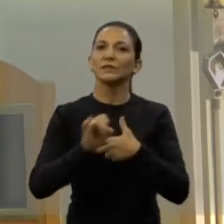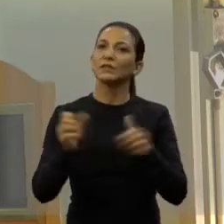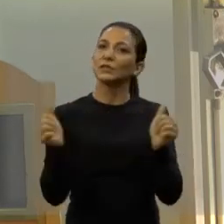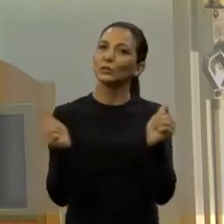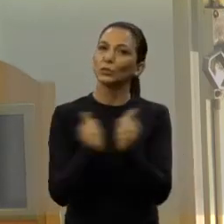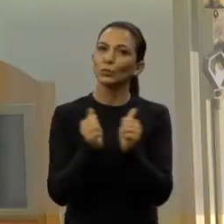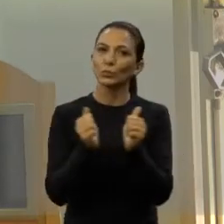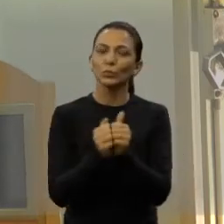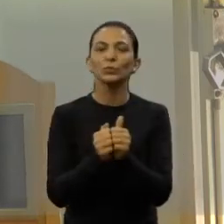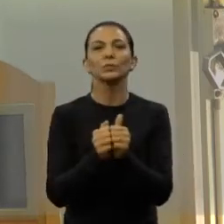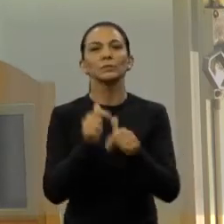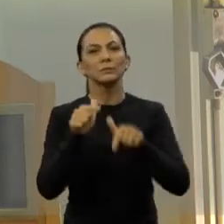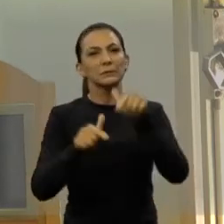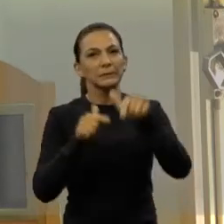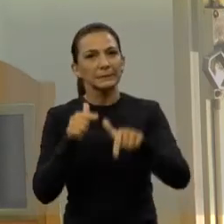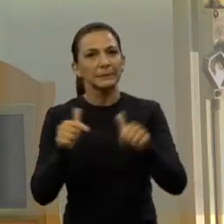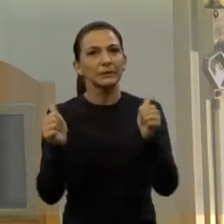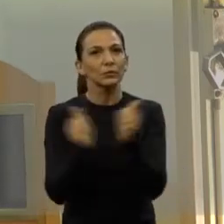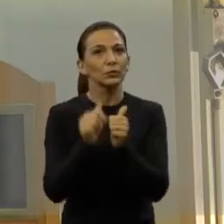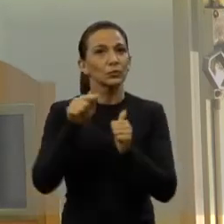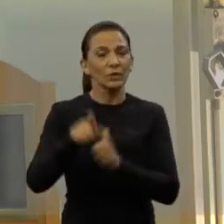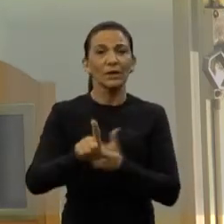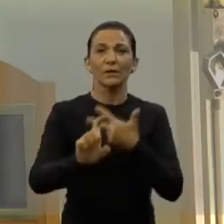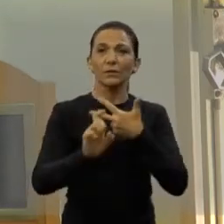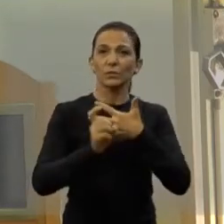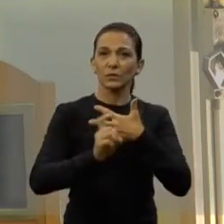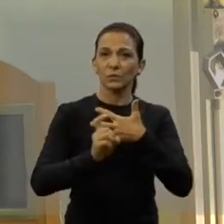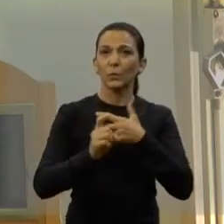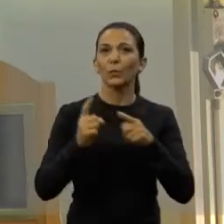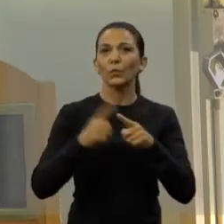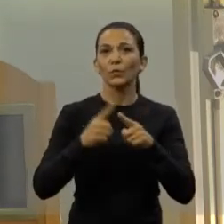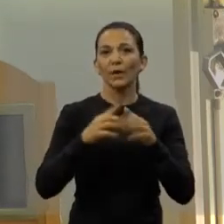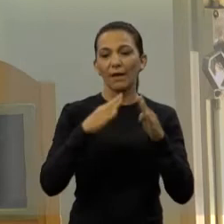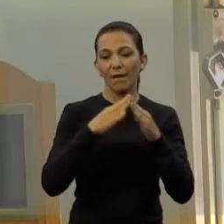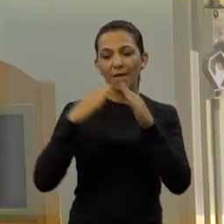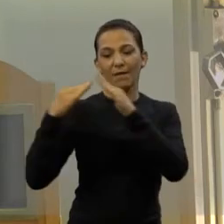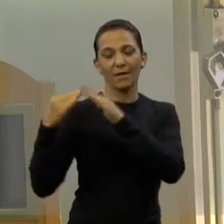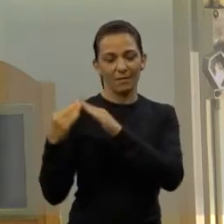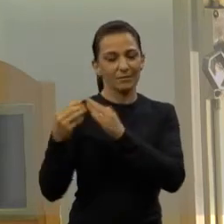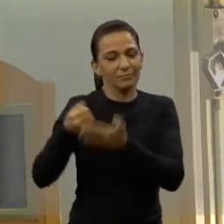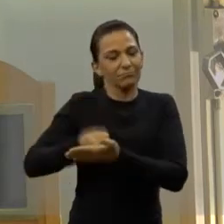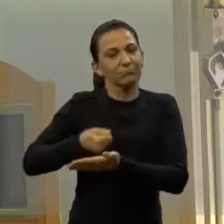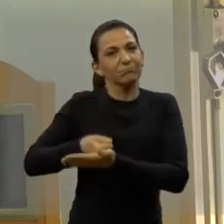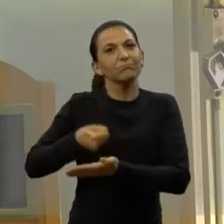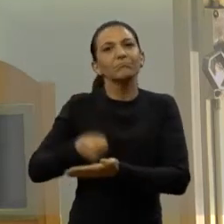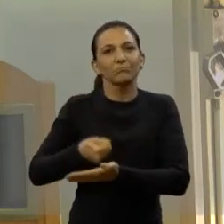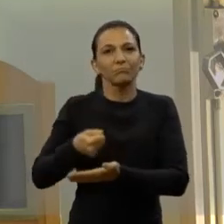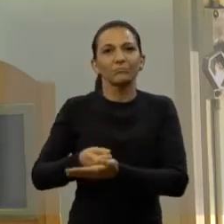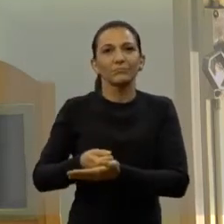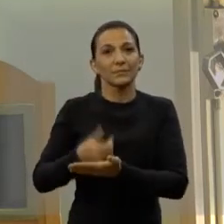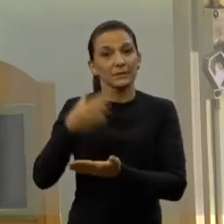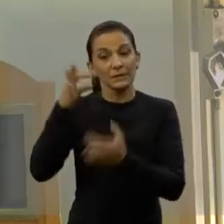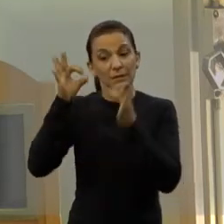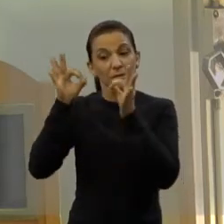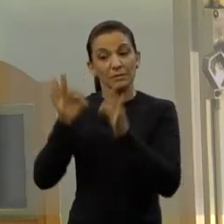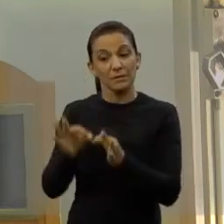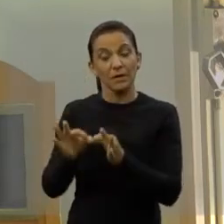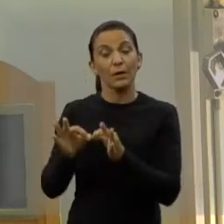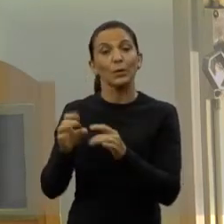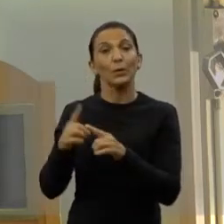comigo, junto ao Executivo, porque os vizinhos estão cobrando esse tipo de ação, e estão certos os vizinhos,